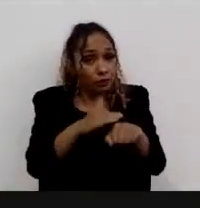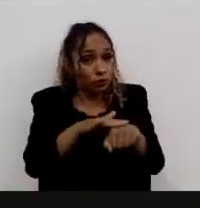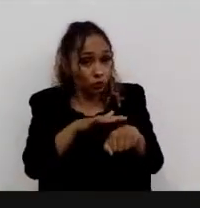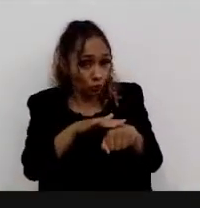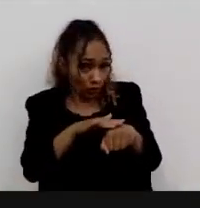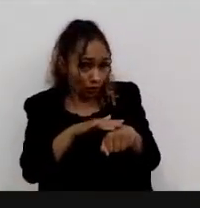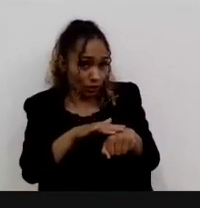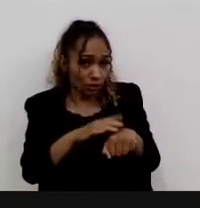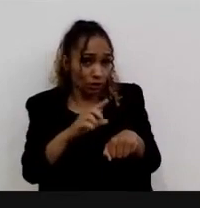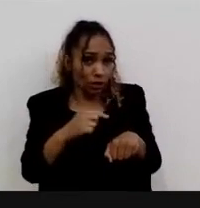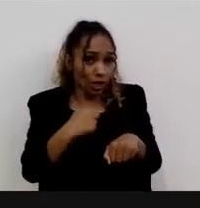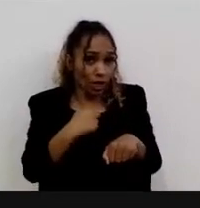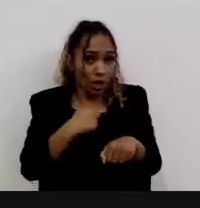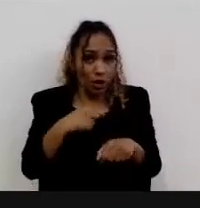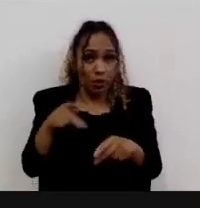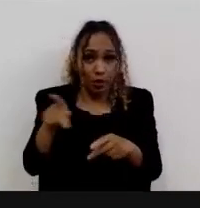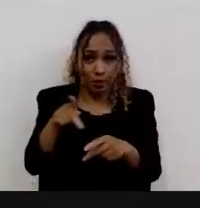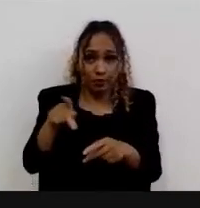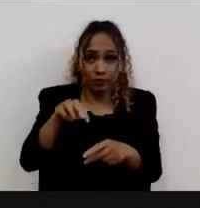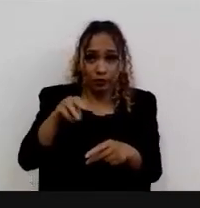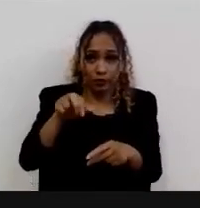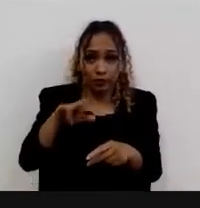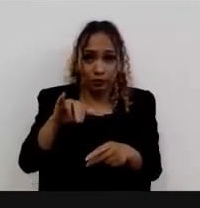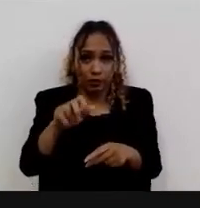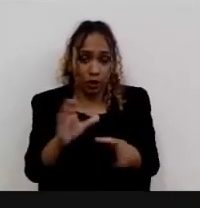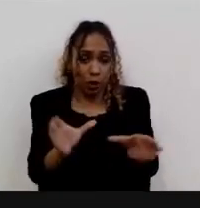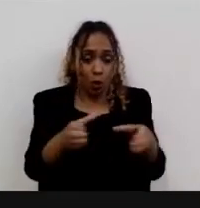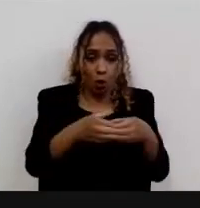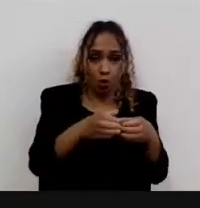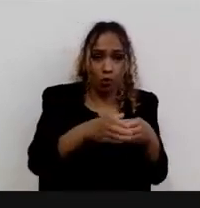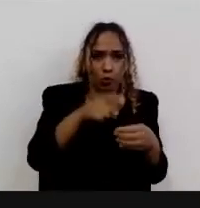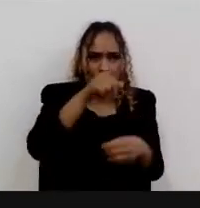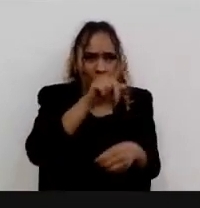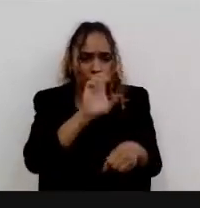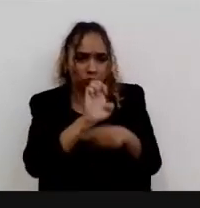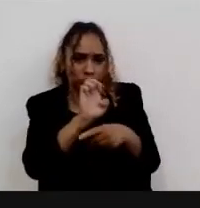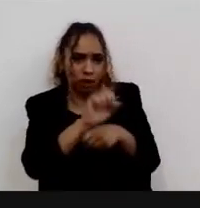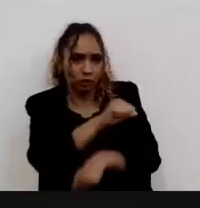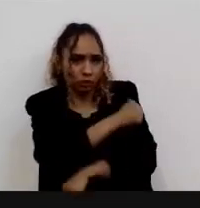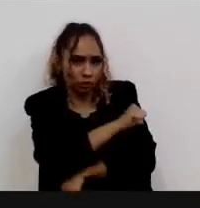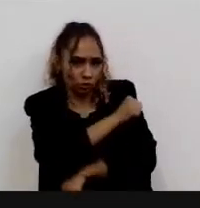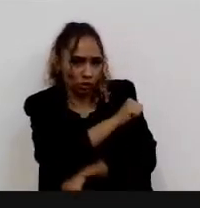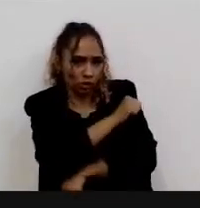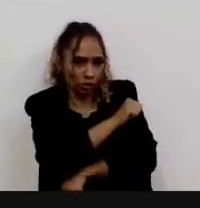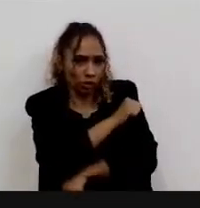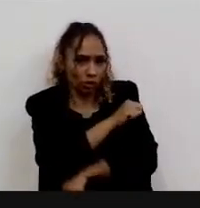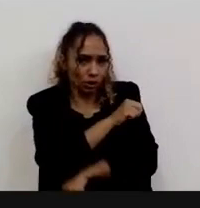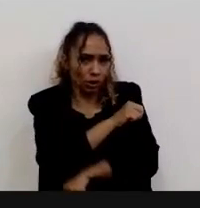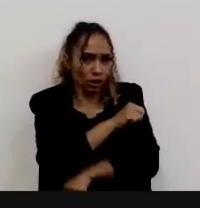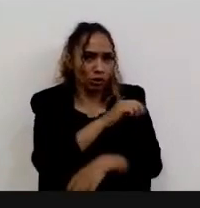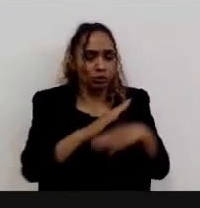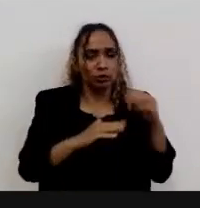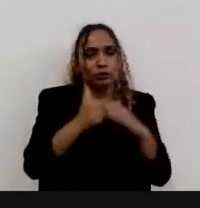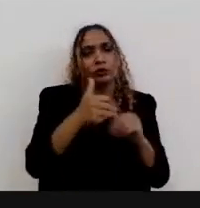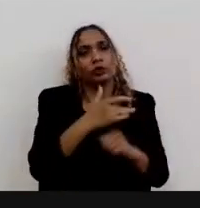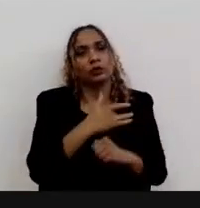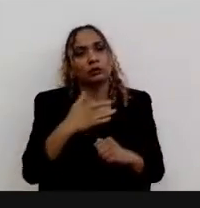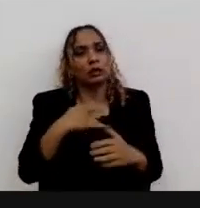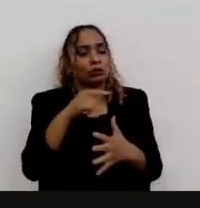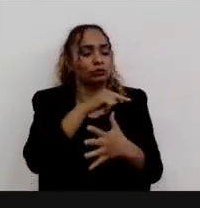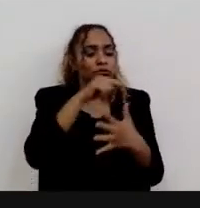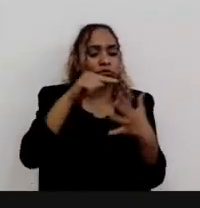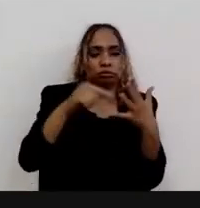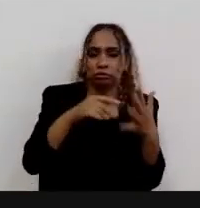Alva somos parte de um grupo multidisciplinar lá no Rio de Janeiro, com profissionais de saúde de diversas áreas,